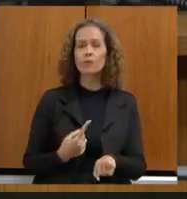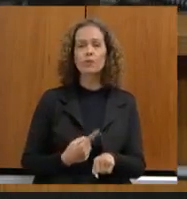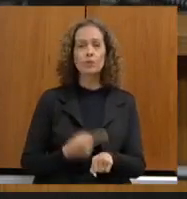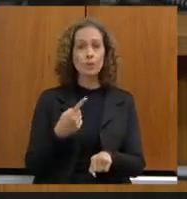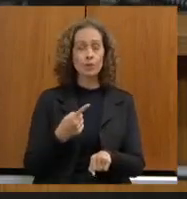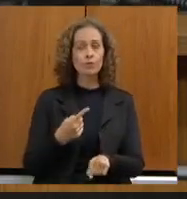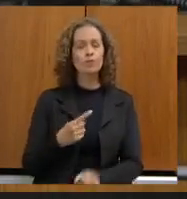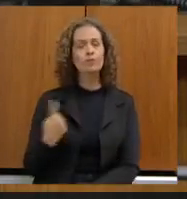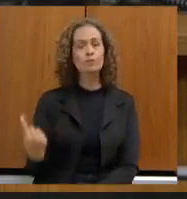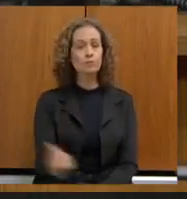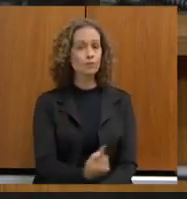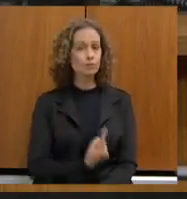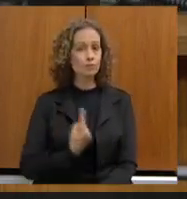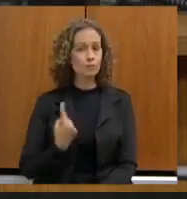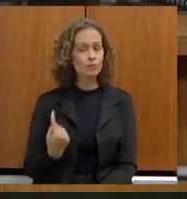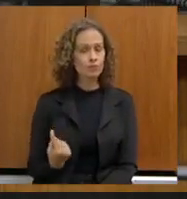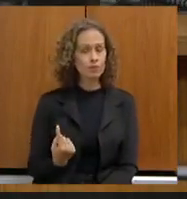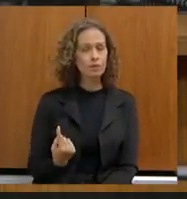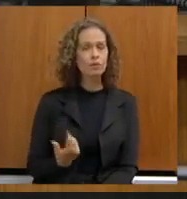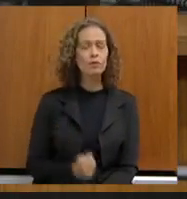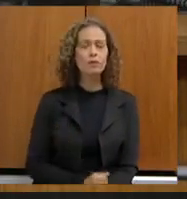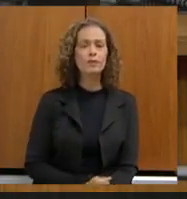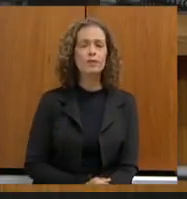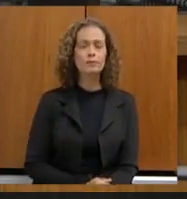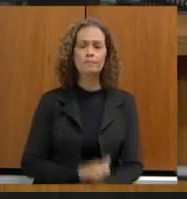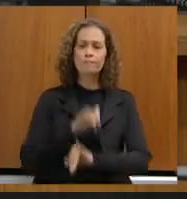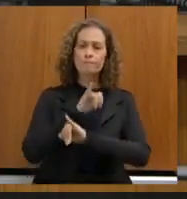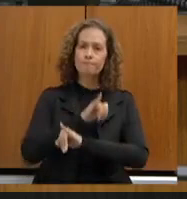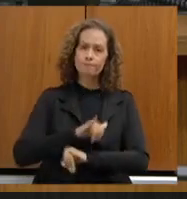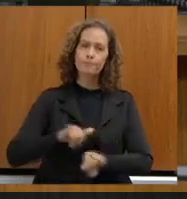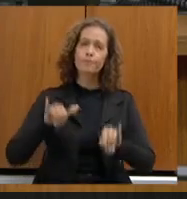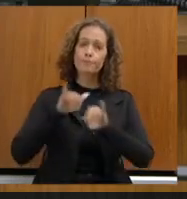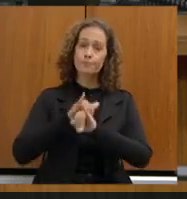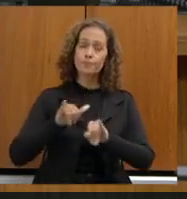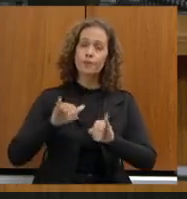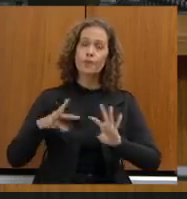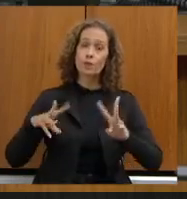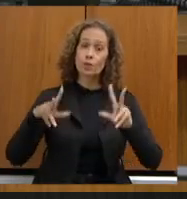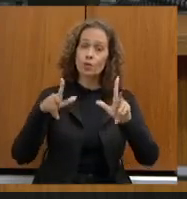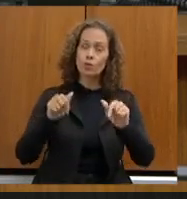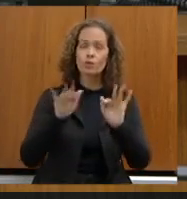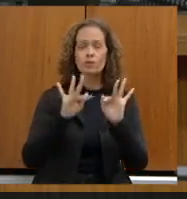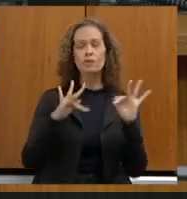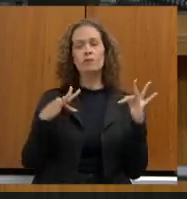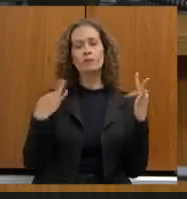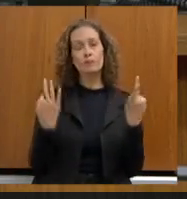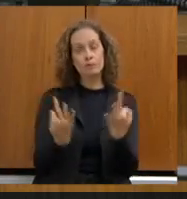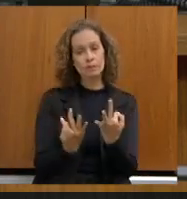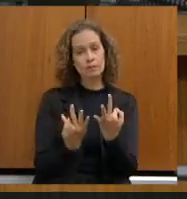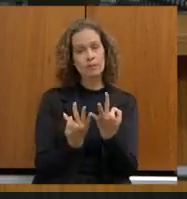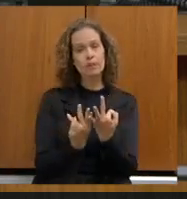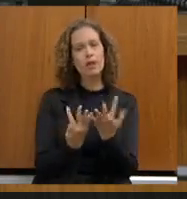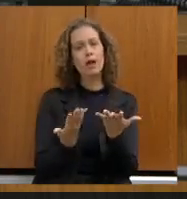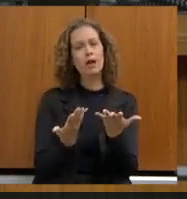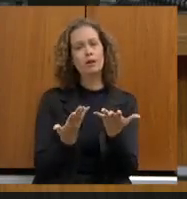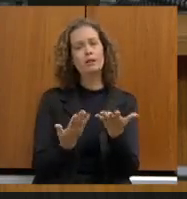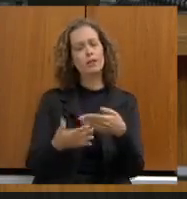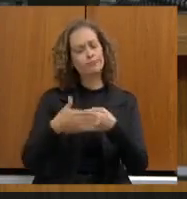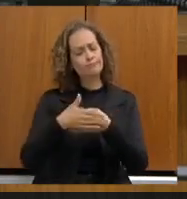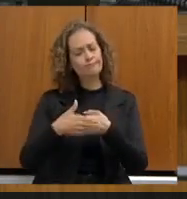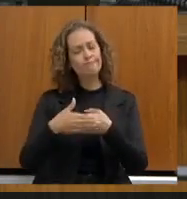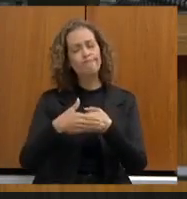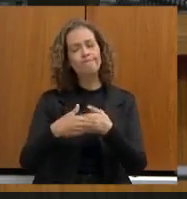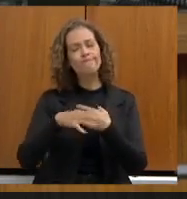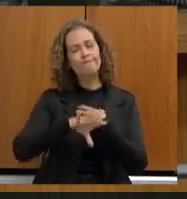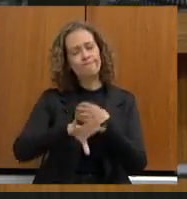um de nós aqui venhamos a transmitir a todos os familiares as nossas mais sinceras condolências